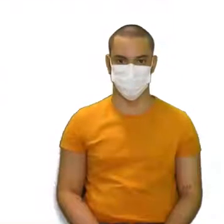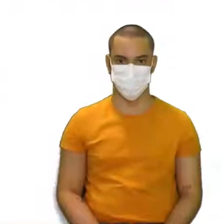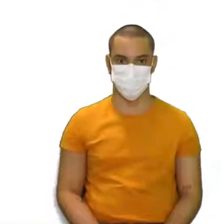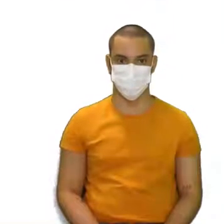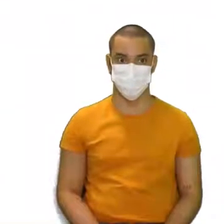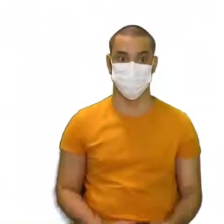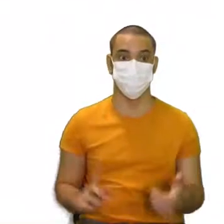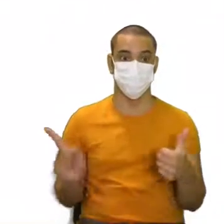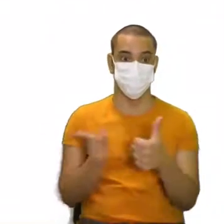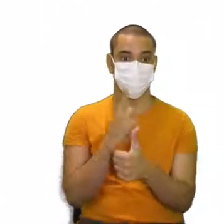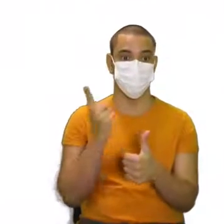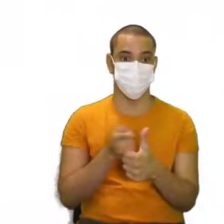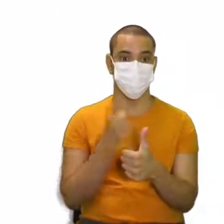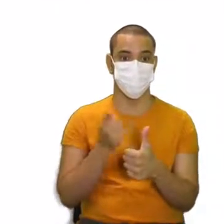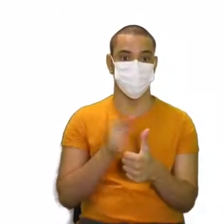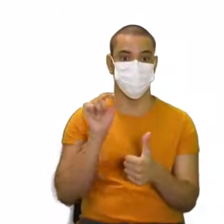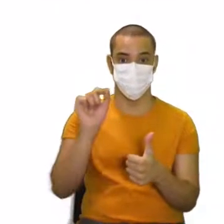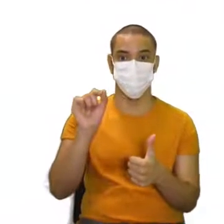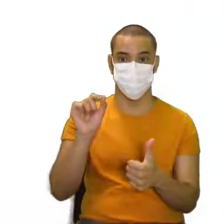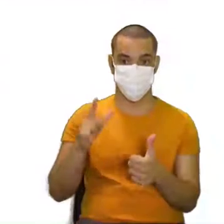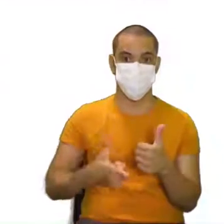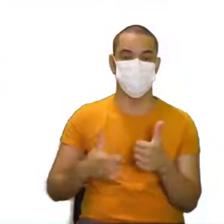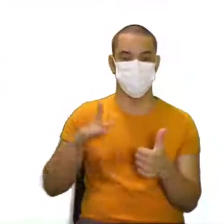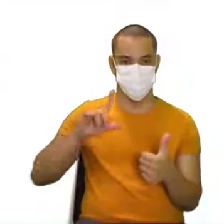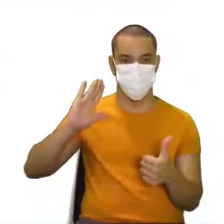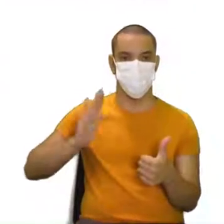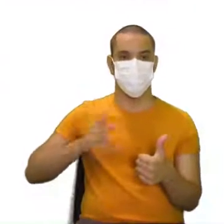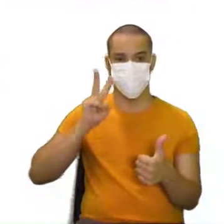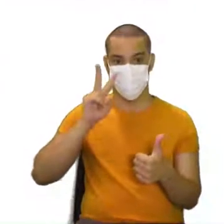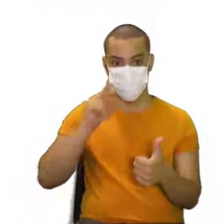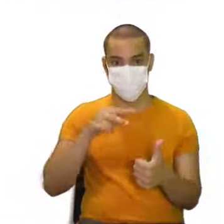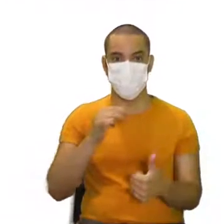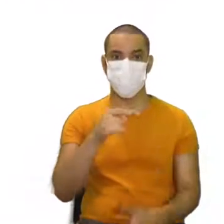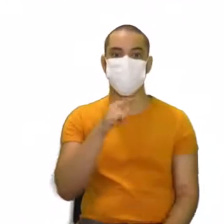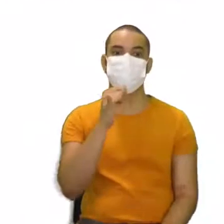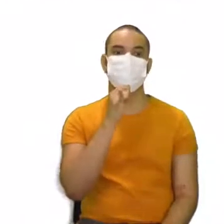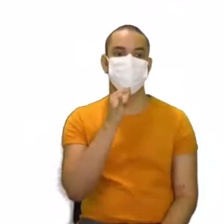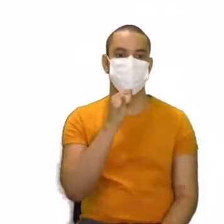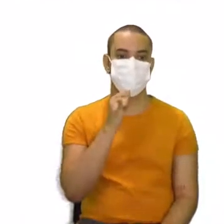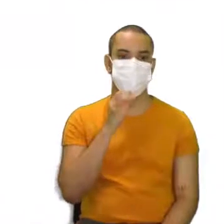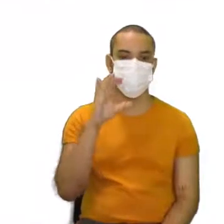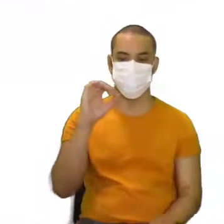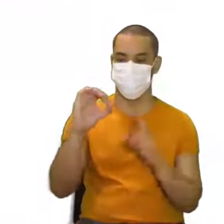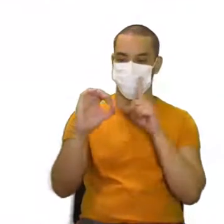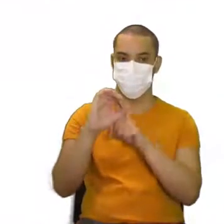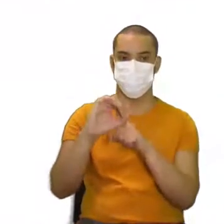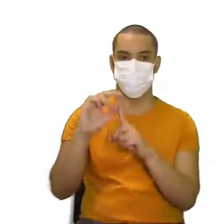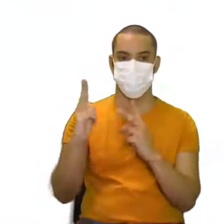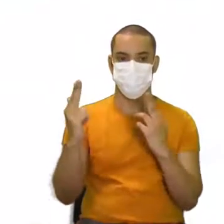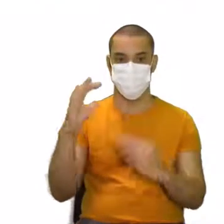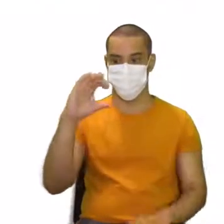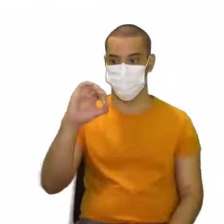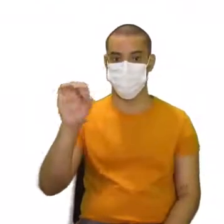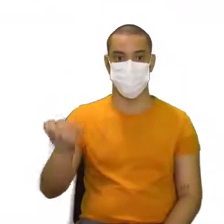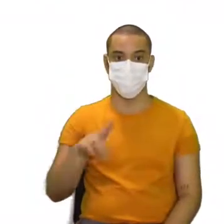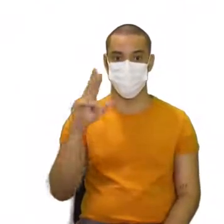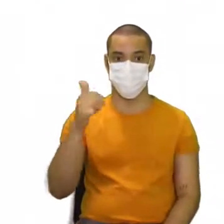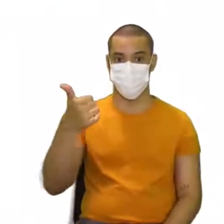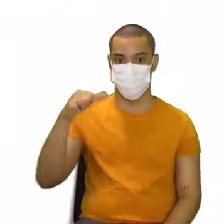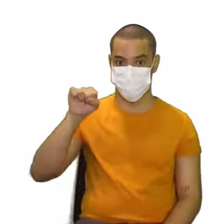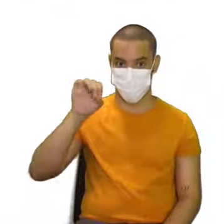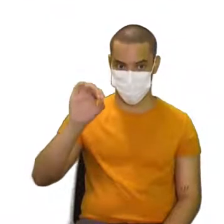primeiro caso né que nós já vimos nesse caso aqui o teto igual a zero ou 180 né